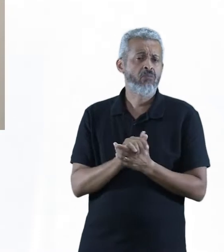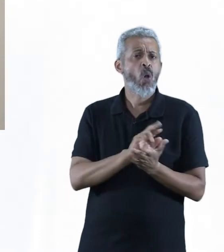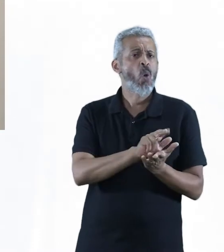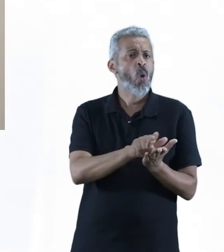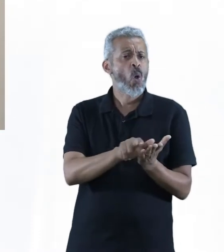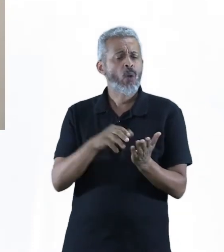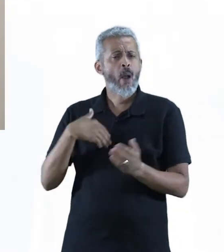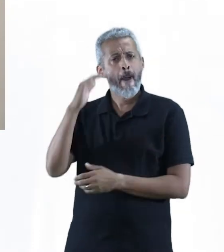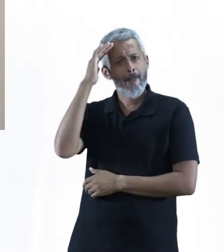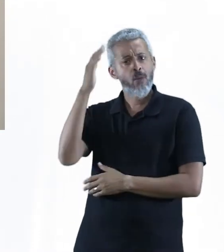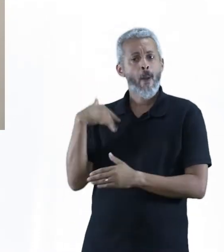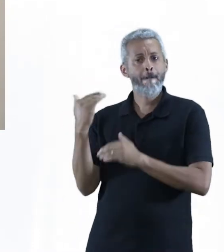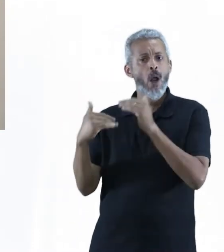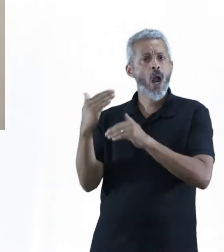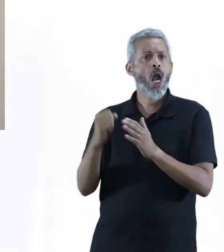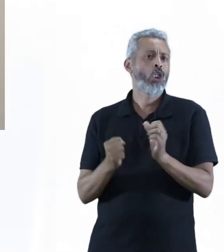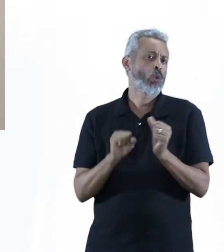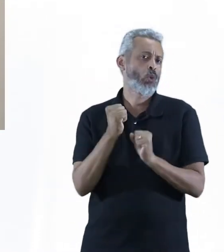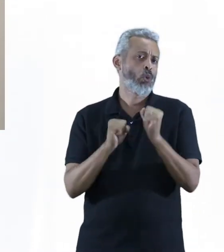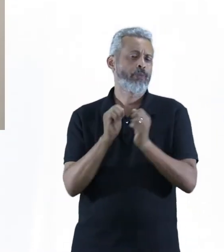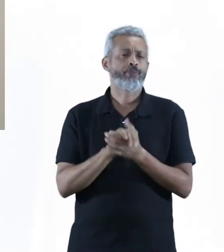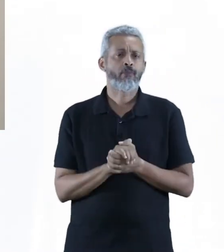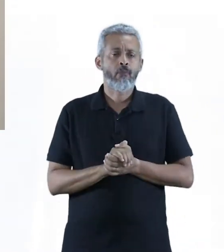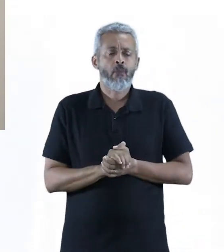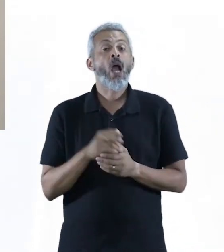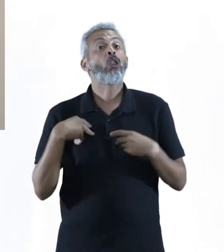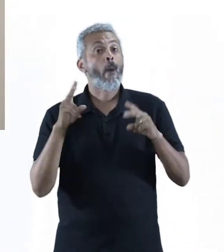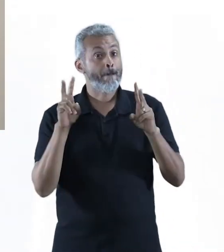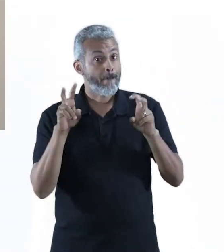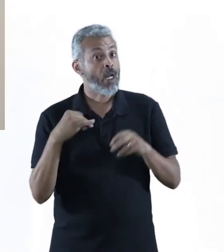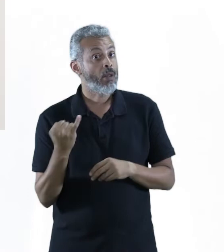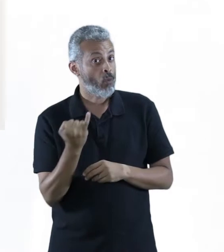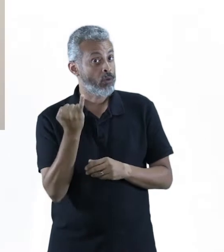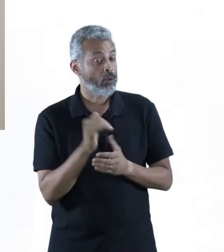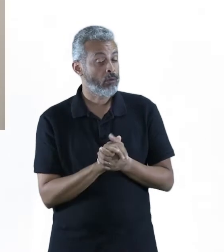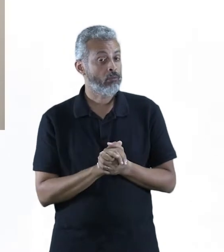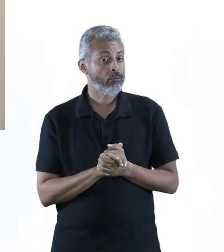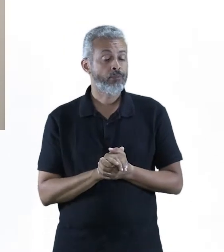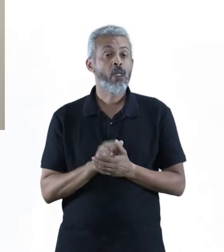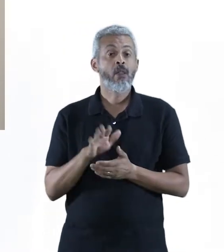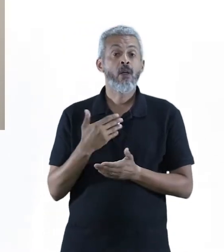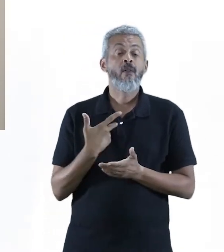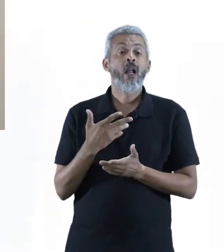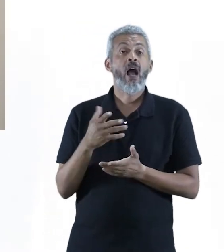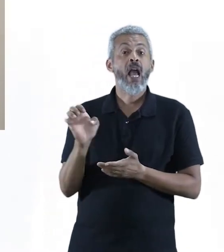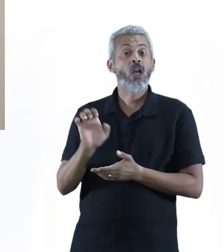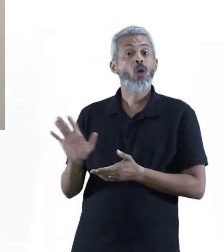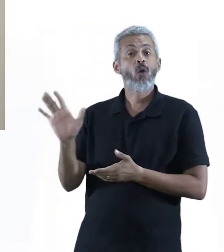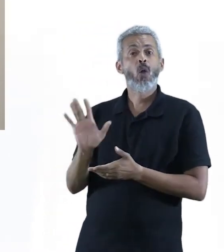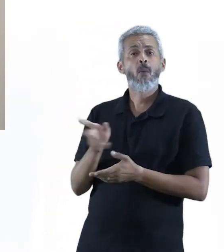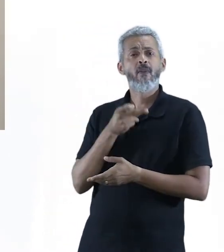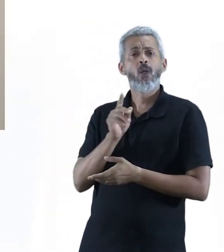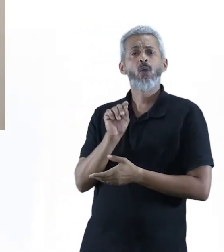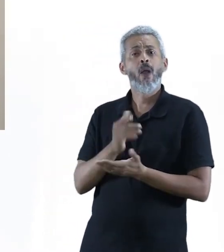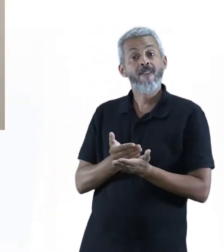fundamentais, principalmente no processo industrial. Bom, assunto de grande importância. Bom, para falar de Europa, eu